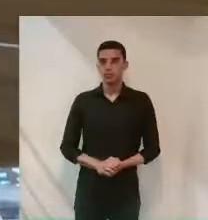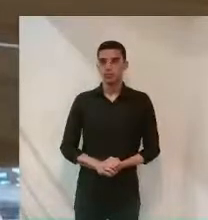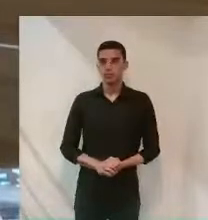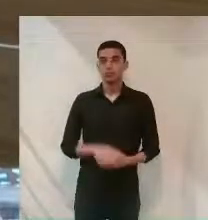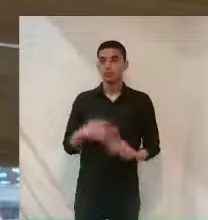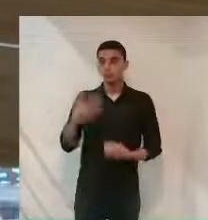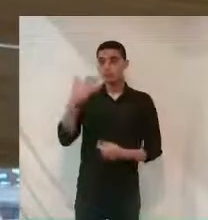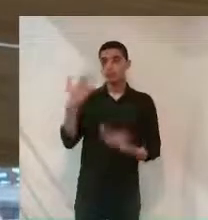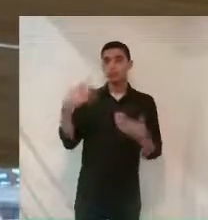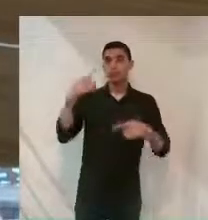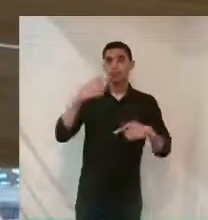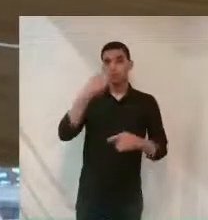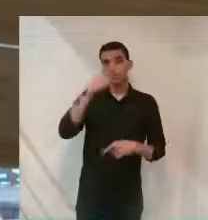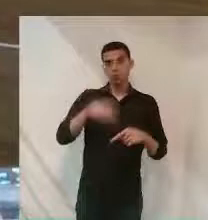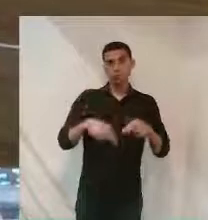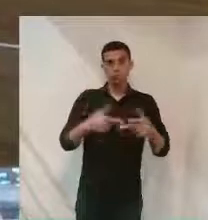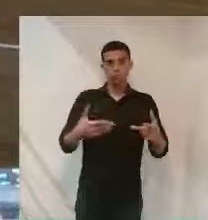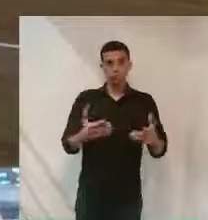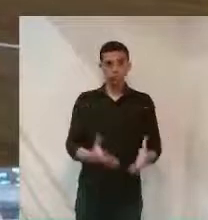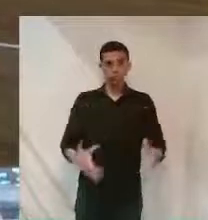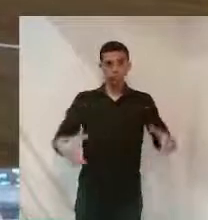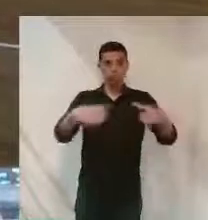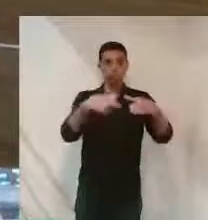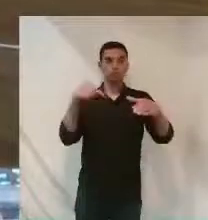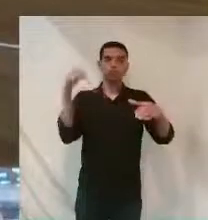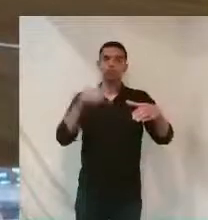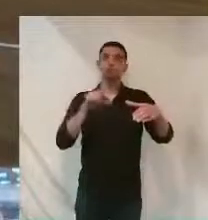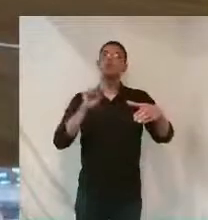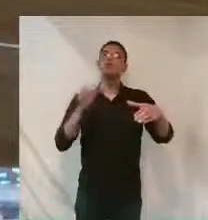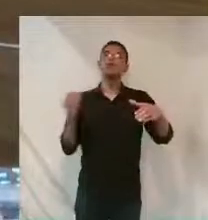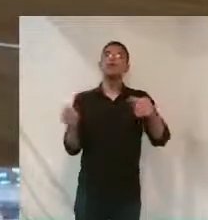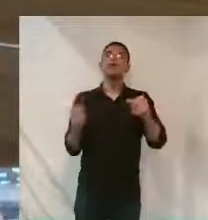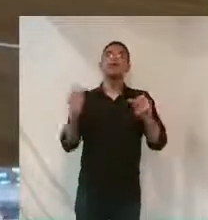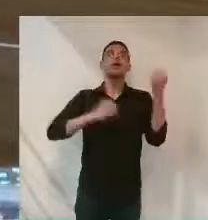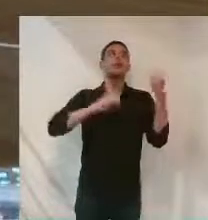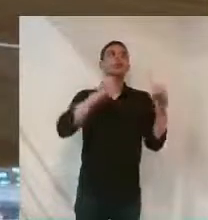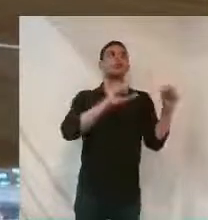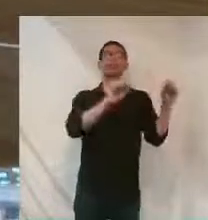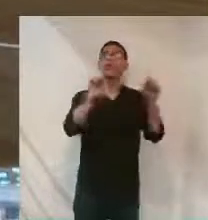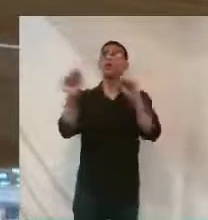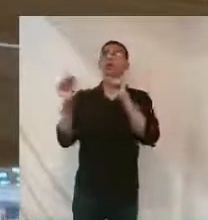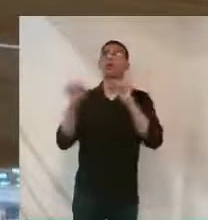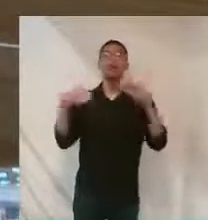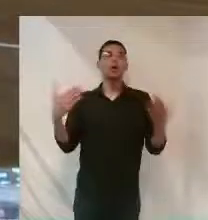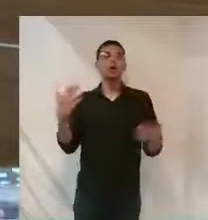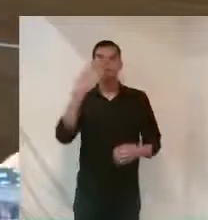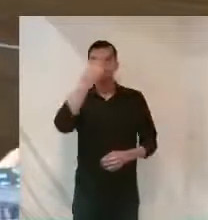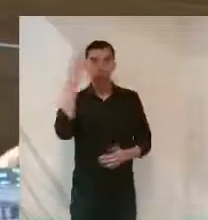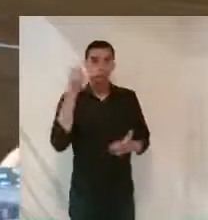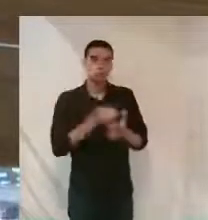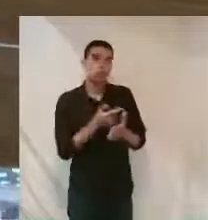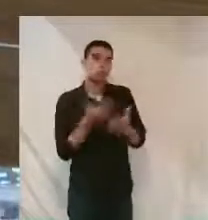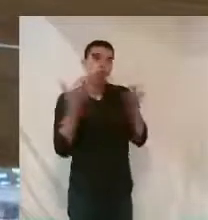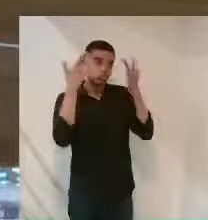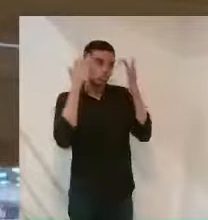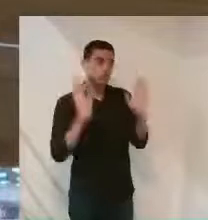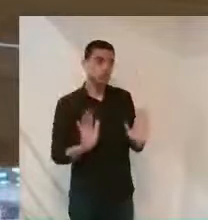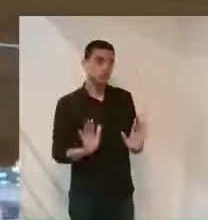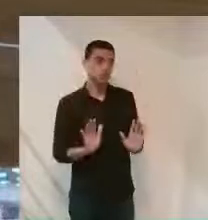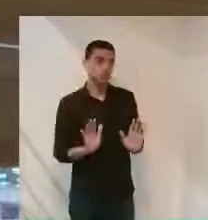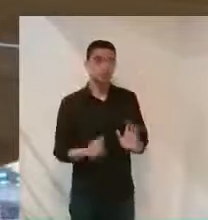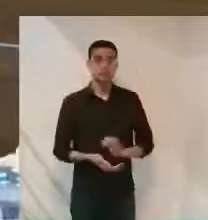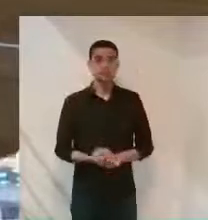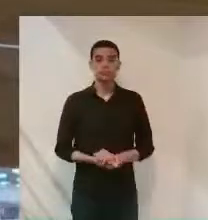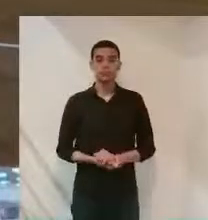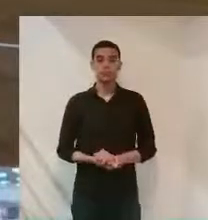fabricante. O outro objetivo era fomentar centros e parcerias com cooperativas de catadores e estimular a reciclagem de